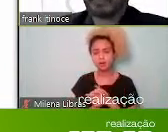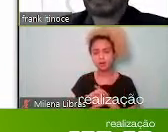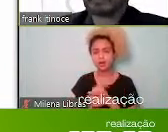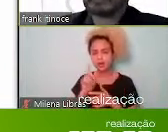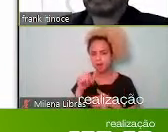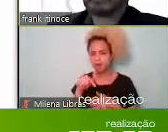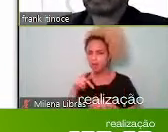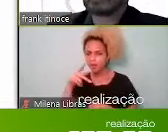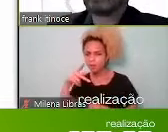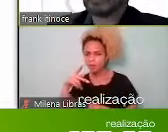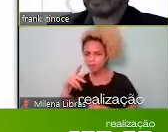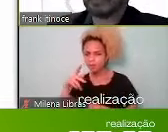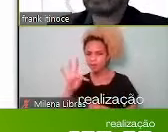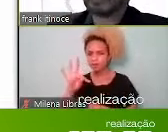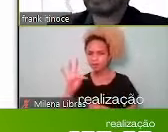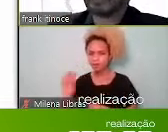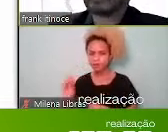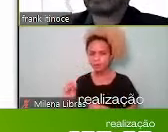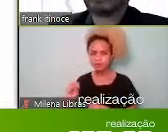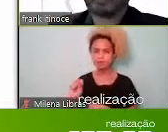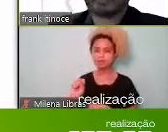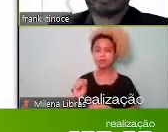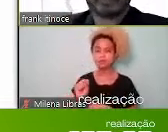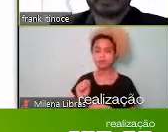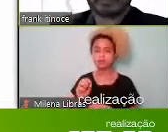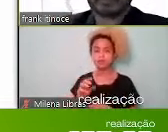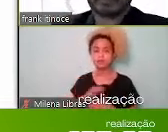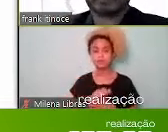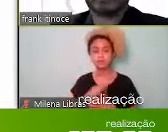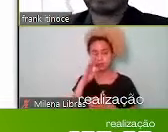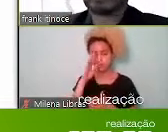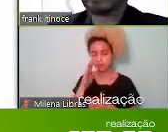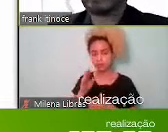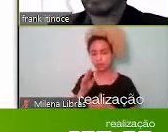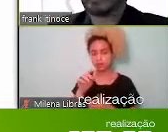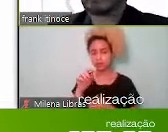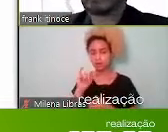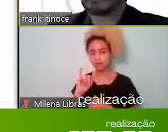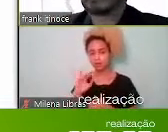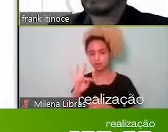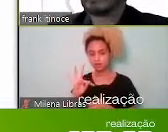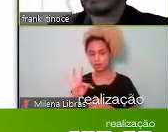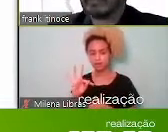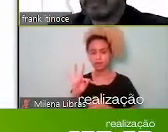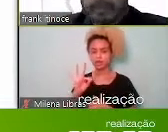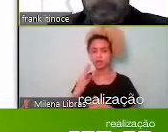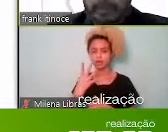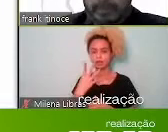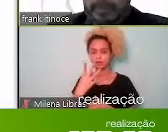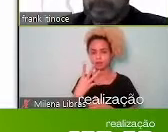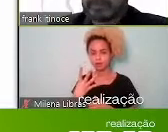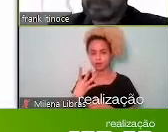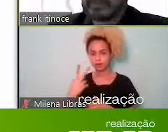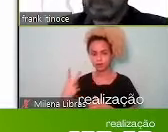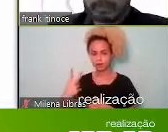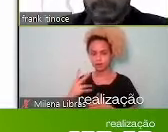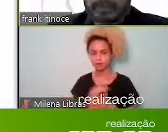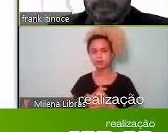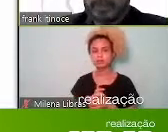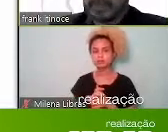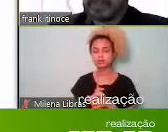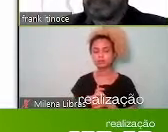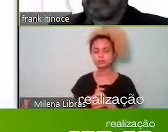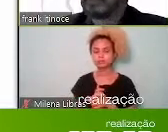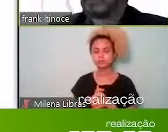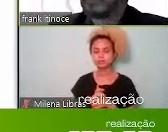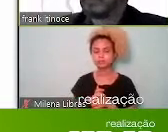de PTS? Se é um caso de PTS, vai direto na IT 42 e segue o rito da IT 42. Inclusive, gente, estou com o dedo